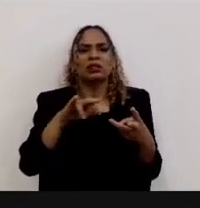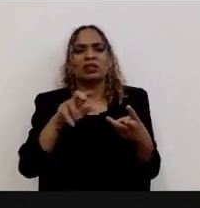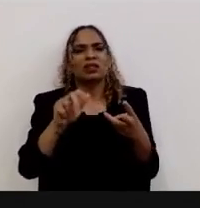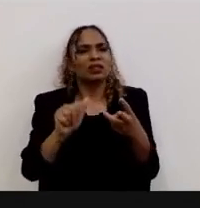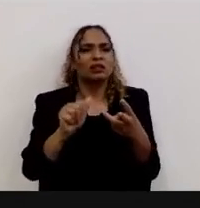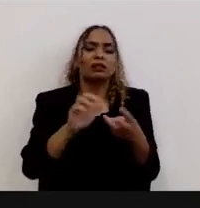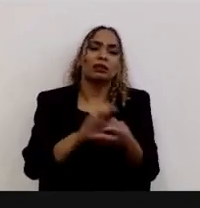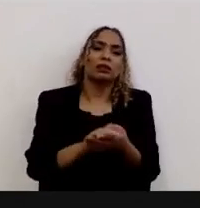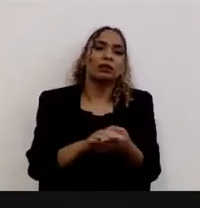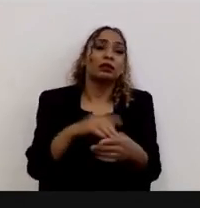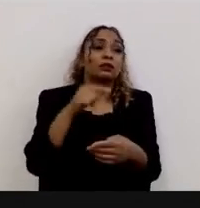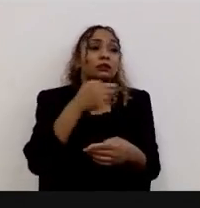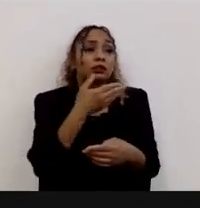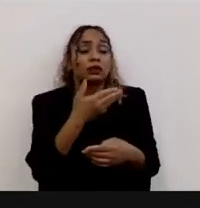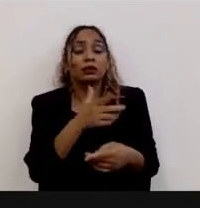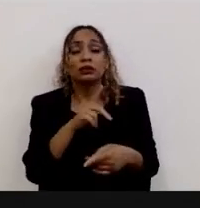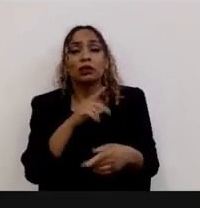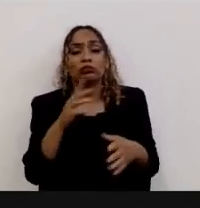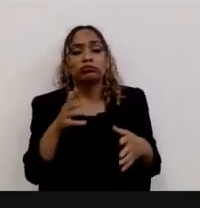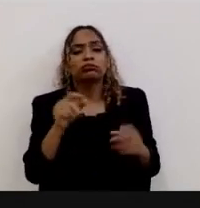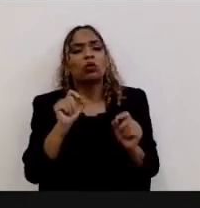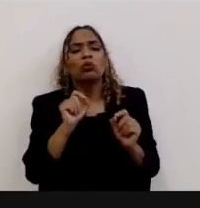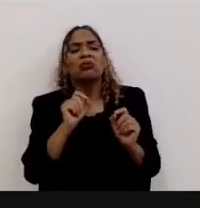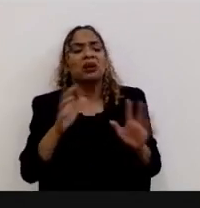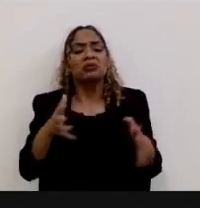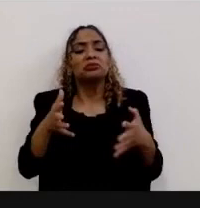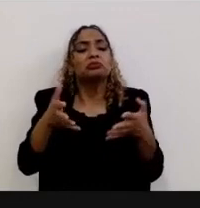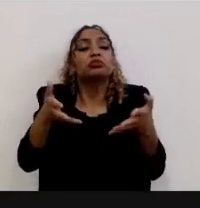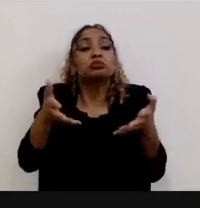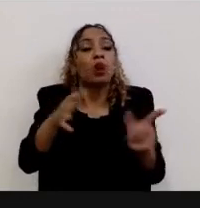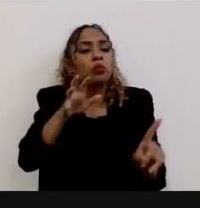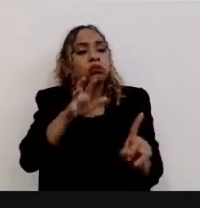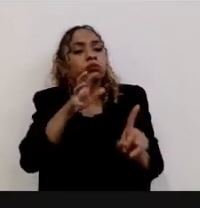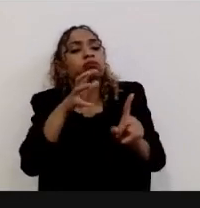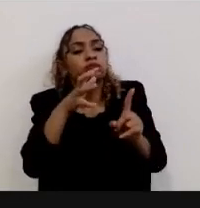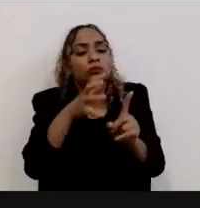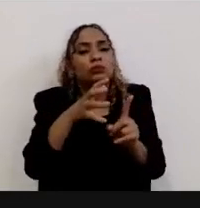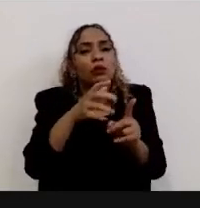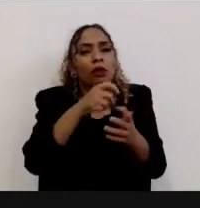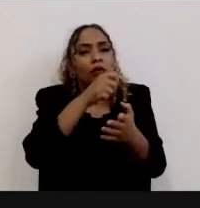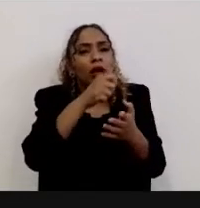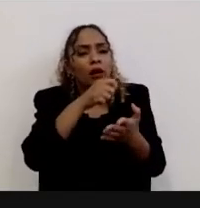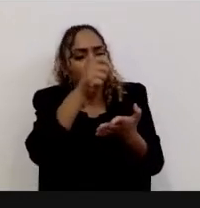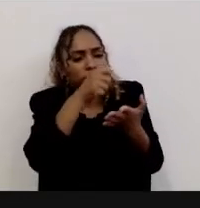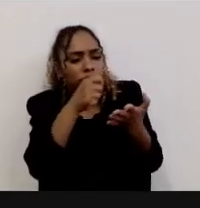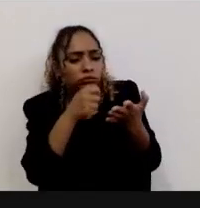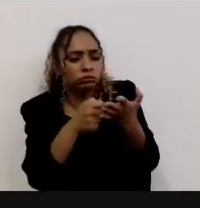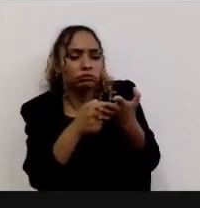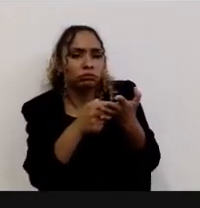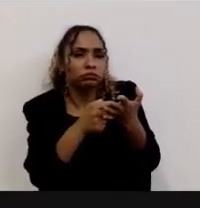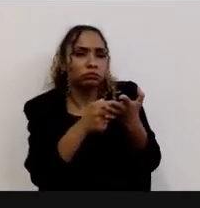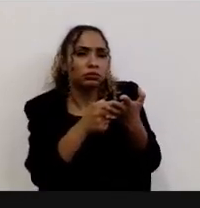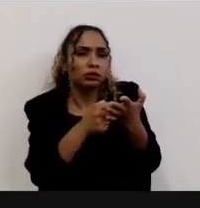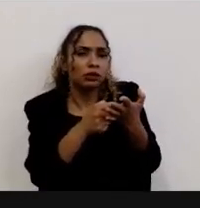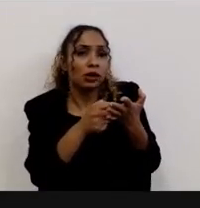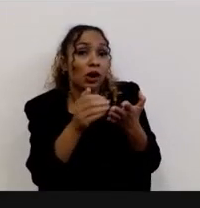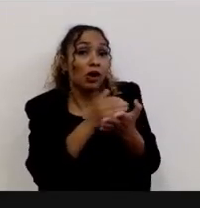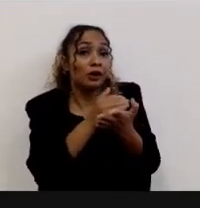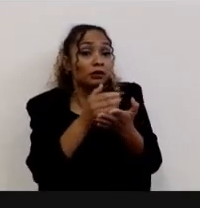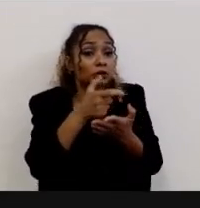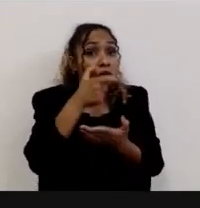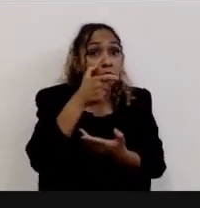Bastos. E o que nos motivou a escrever algo sobre isso foi, inicialmente, a